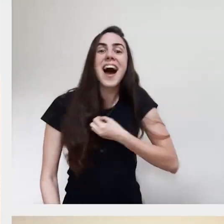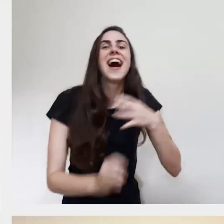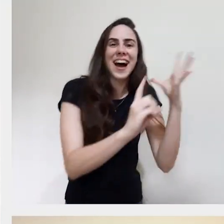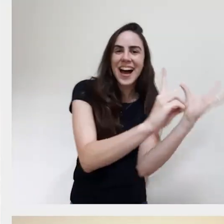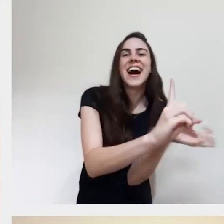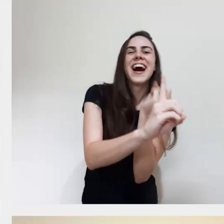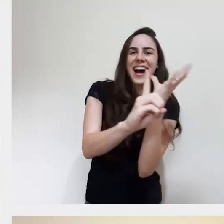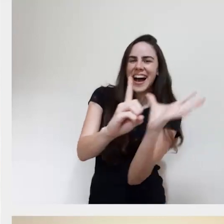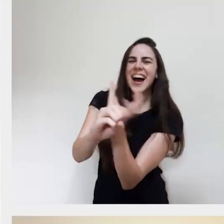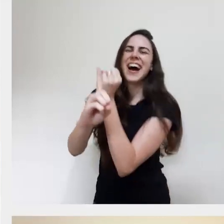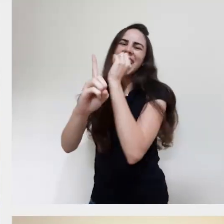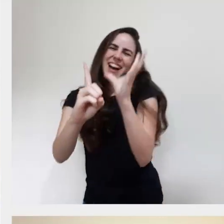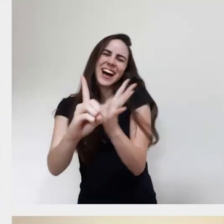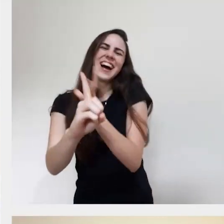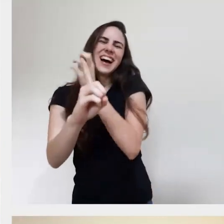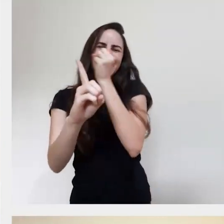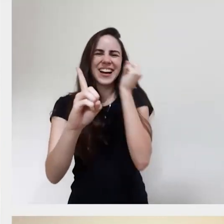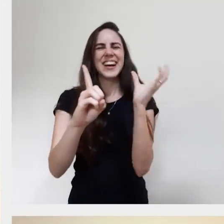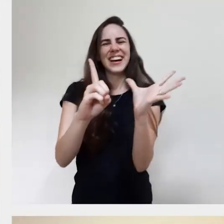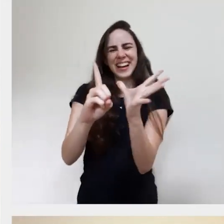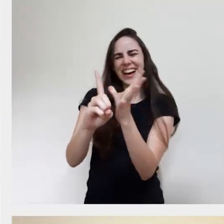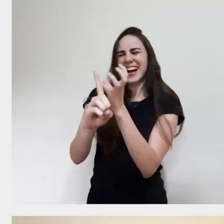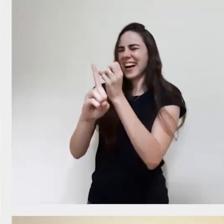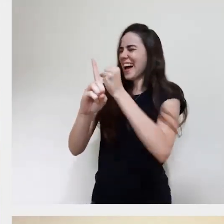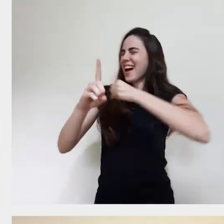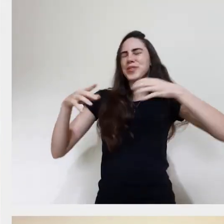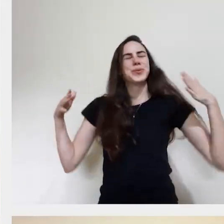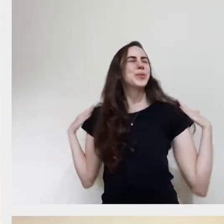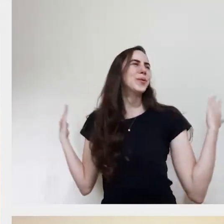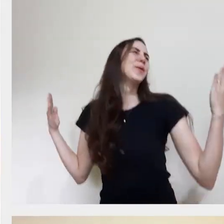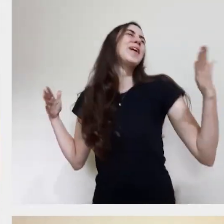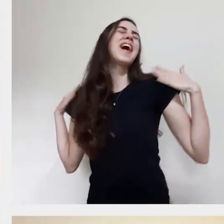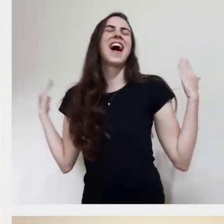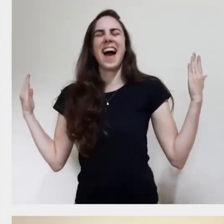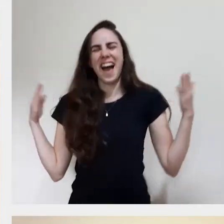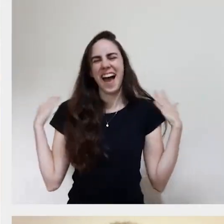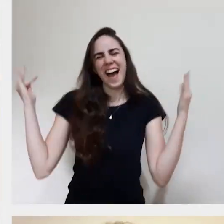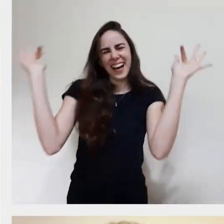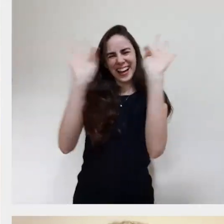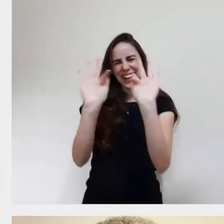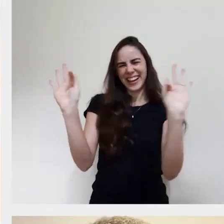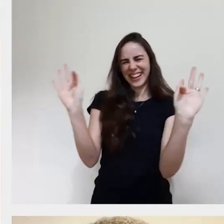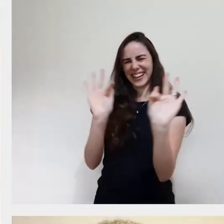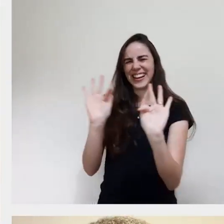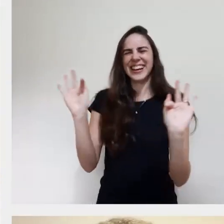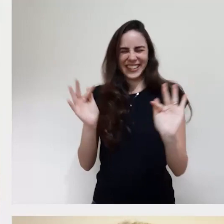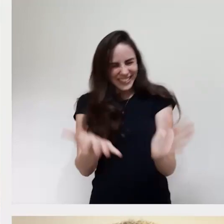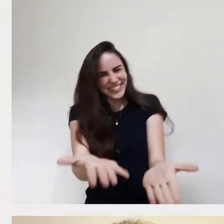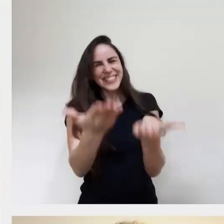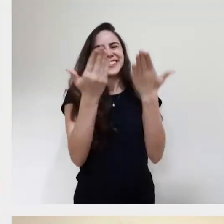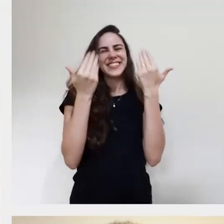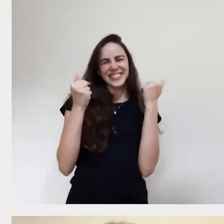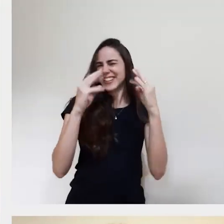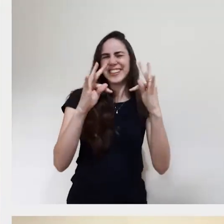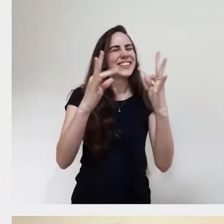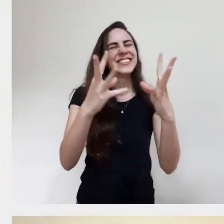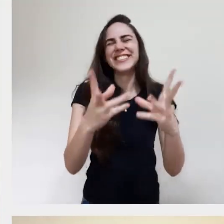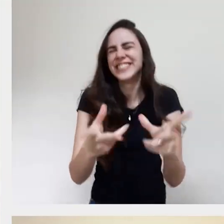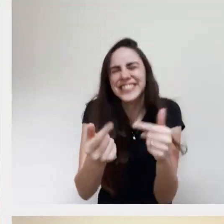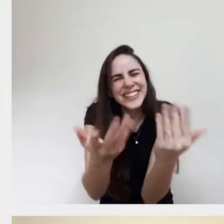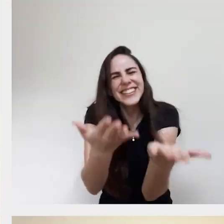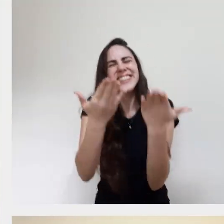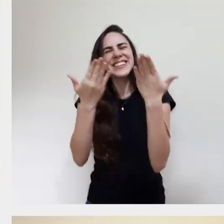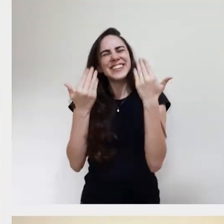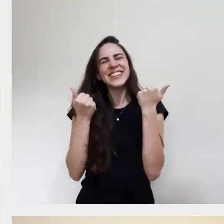exultai, vinde todos louvar a Jesus